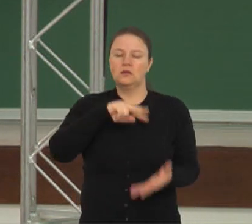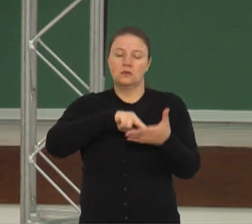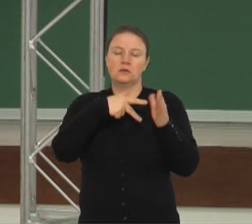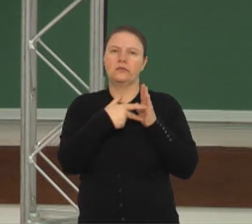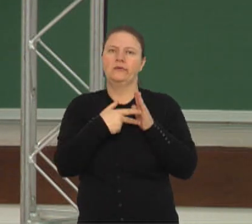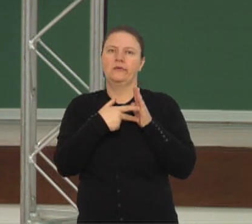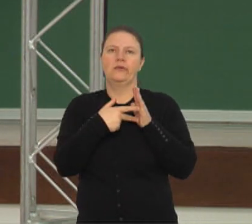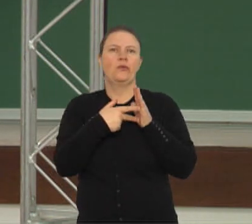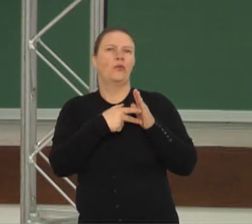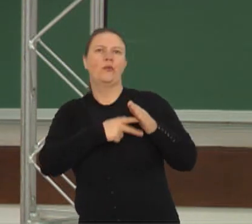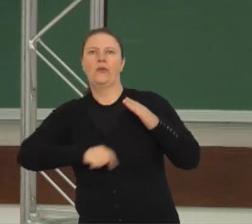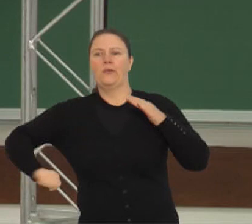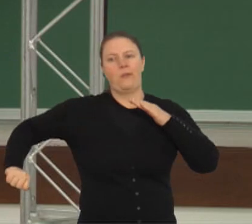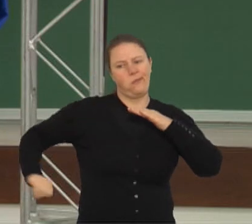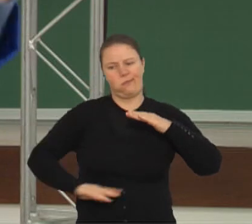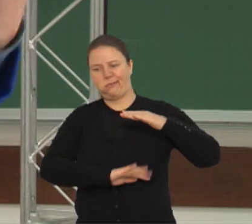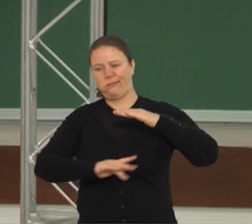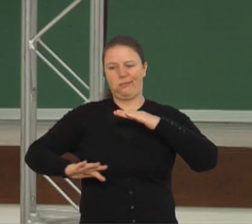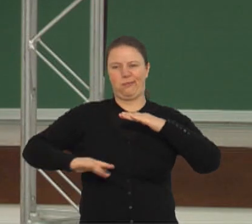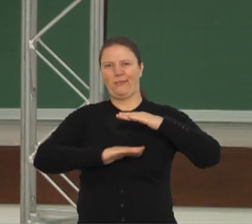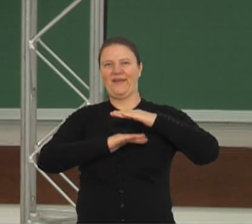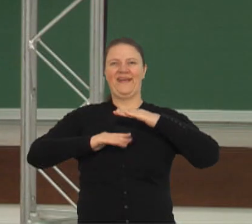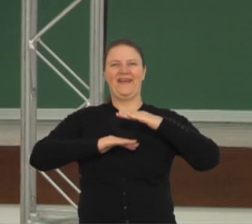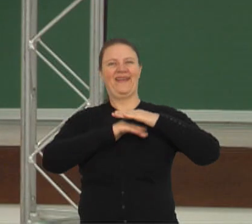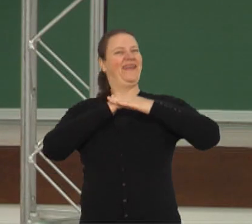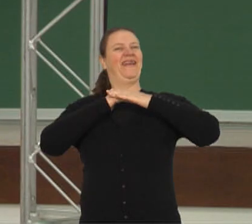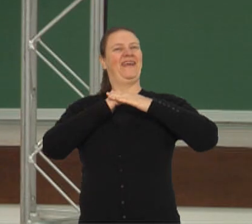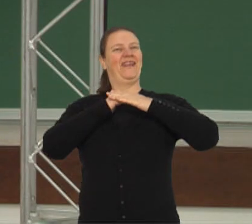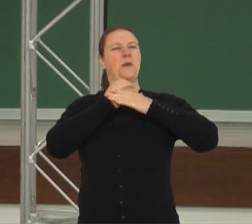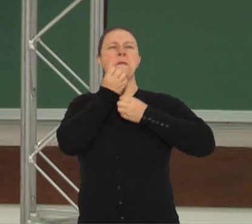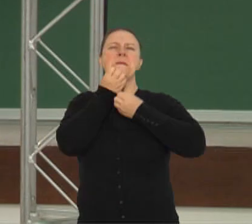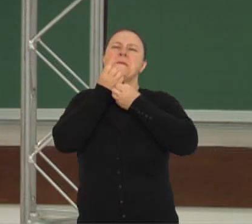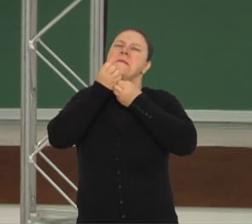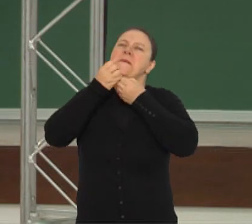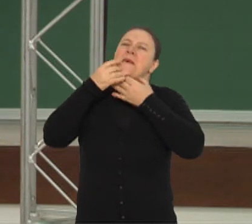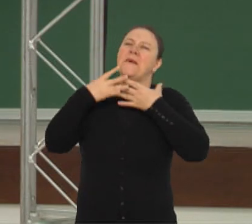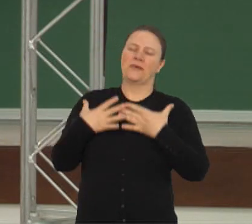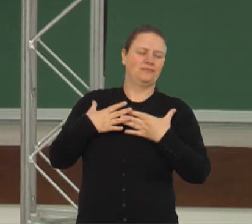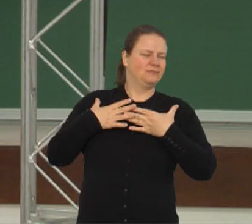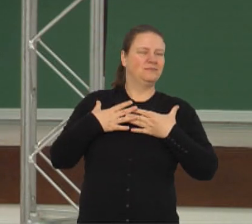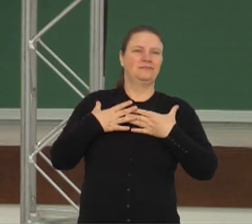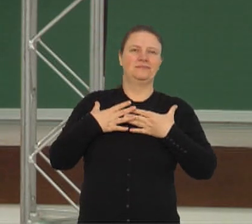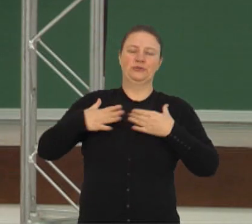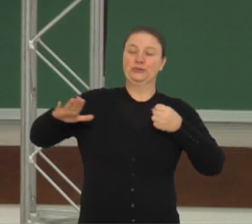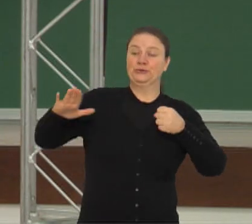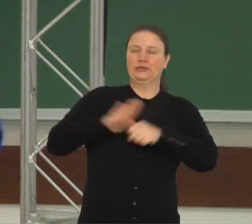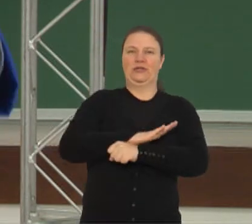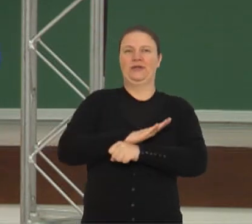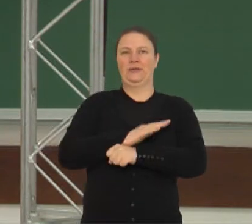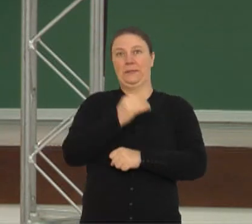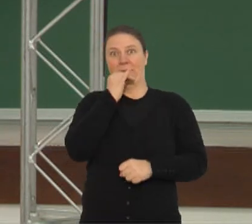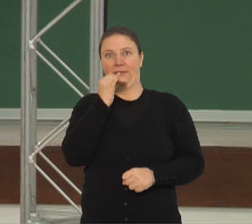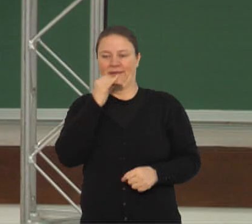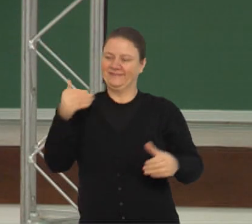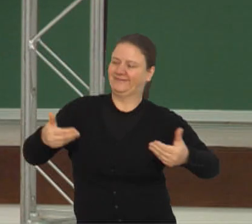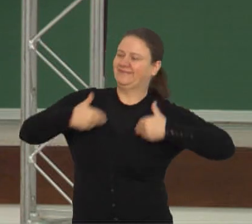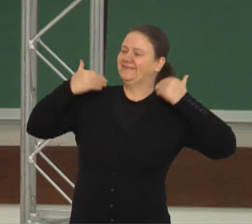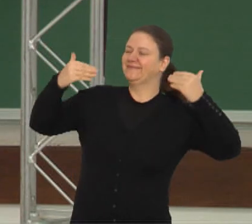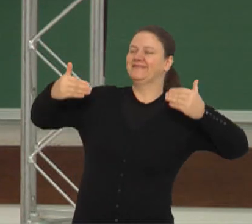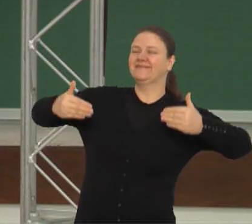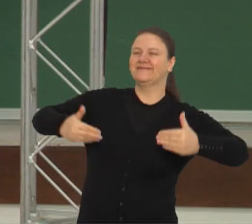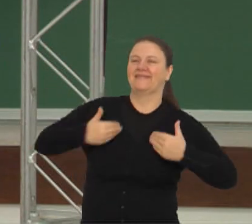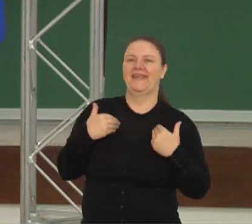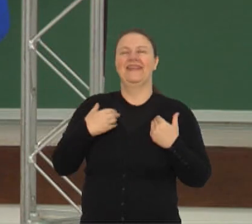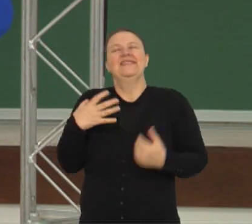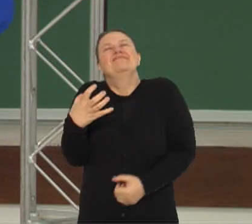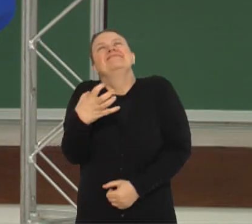estar cheio de um espírito bom. É algo assim, quando te acontece uma coisa alegre, uma coisa boa, você